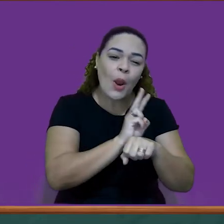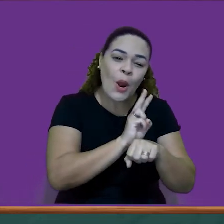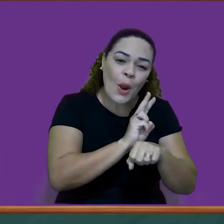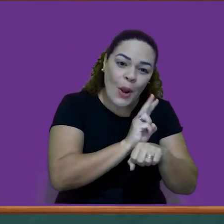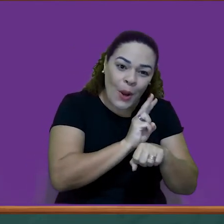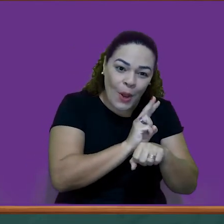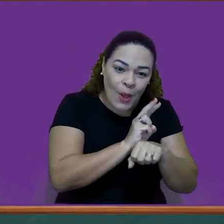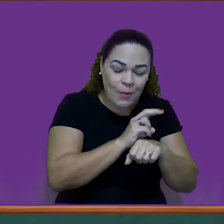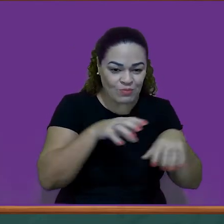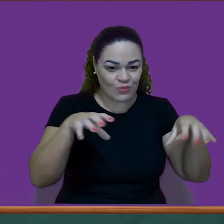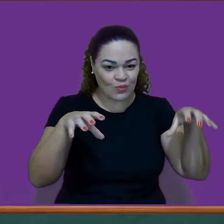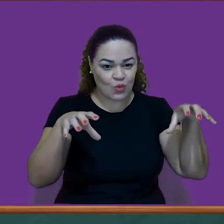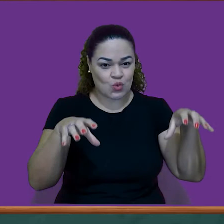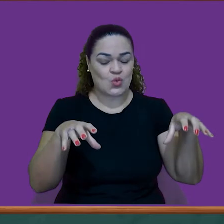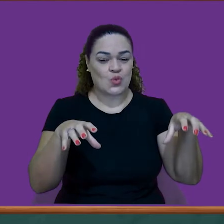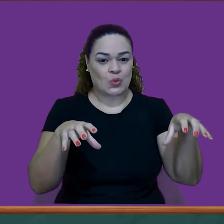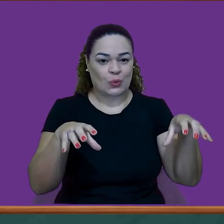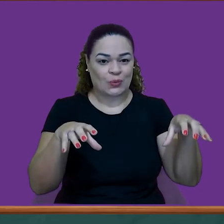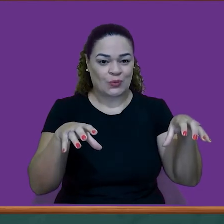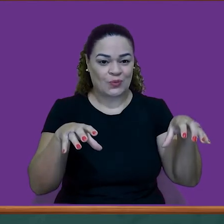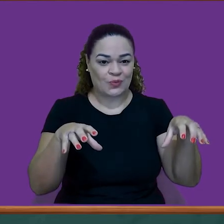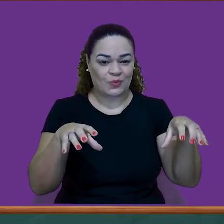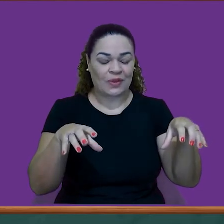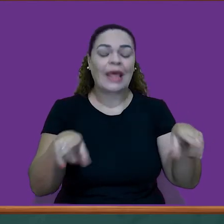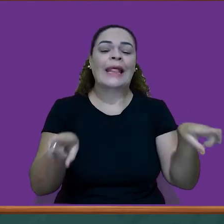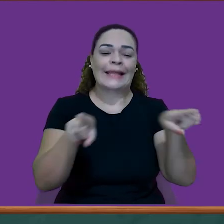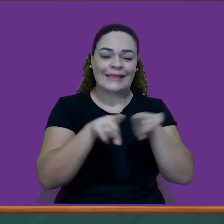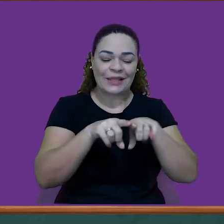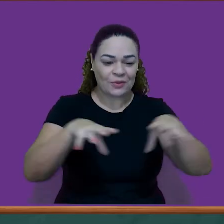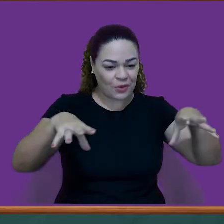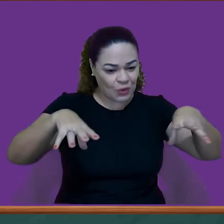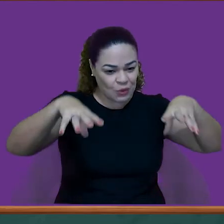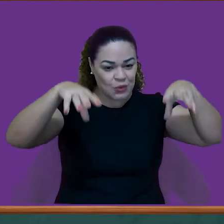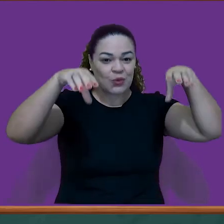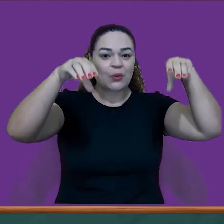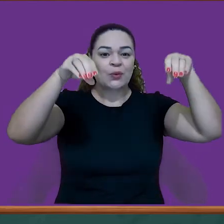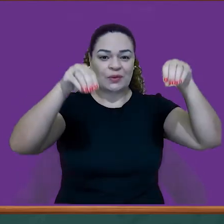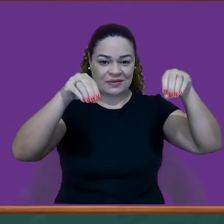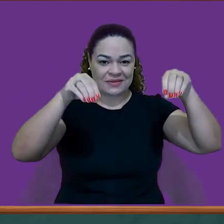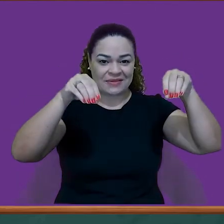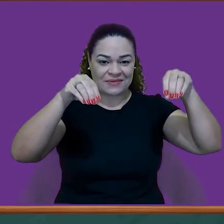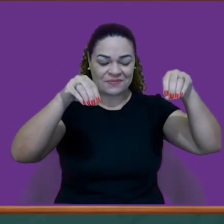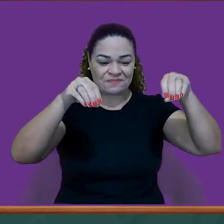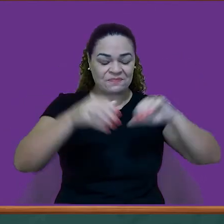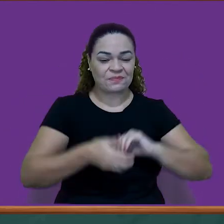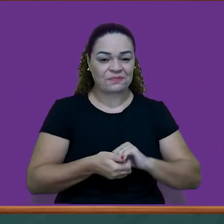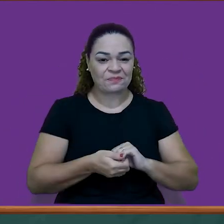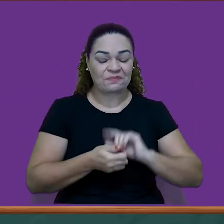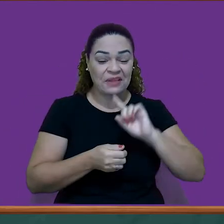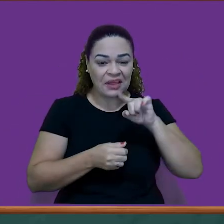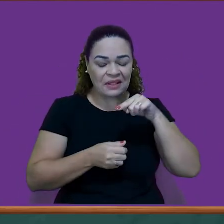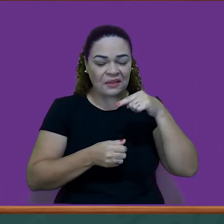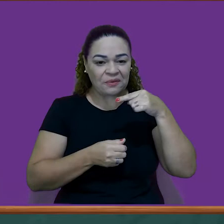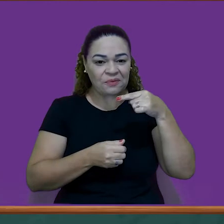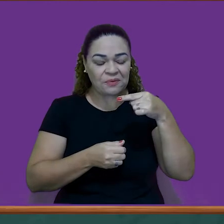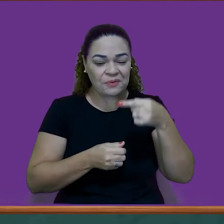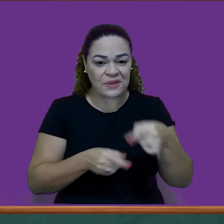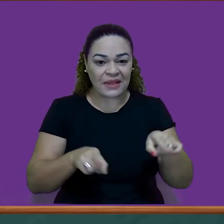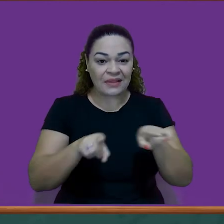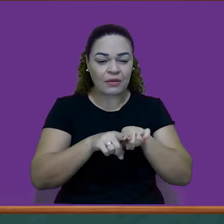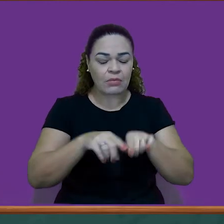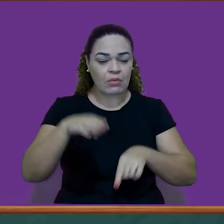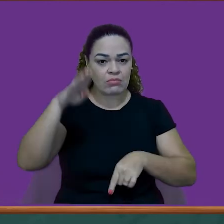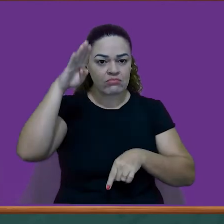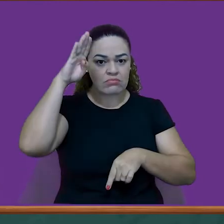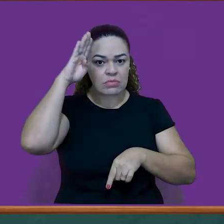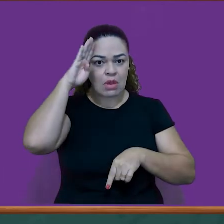as torres. E, por fim, mas não os menos importantes, são os peões. Então, os